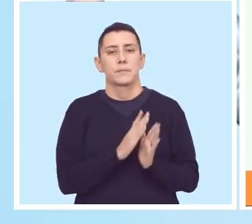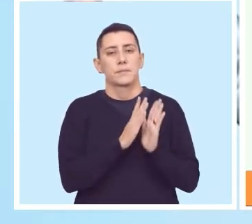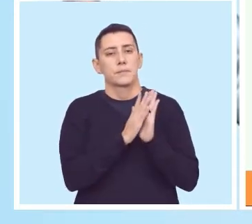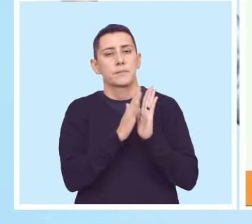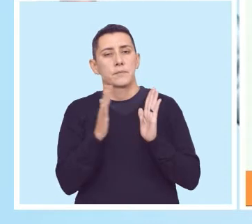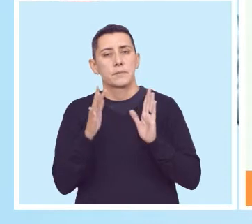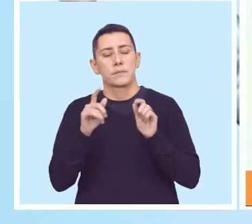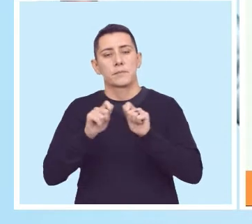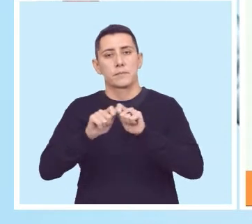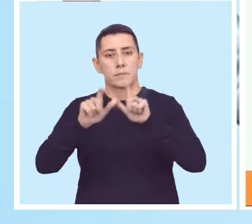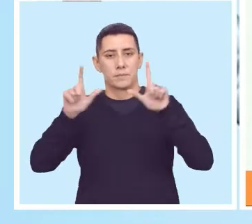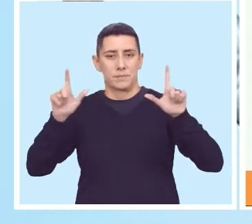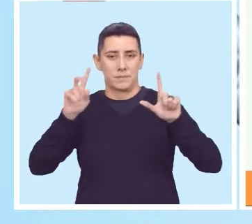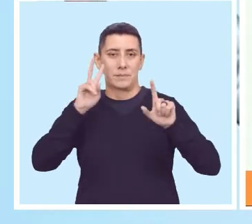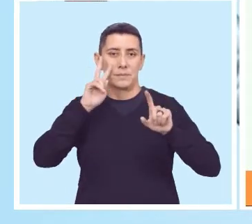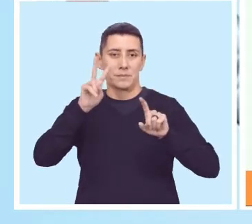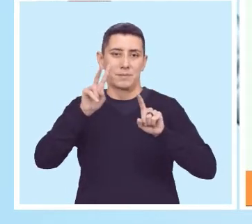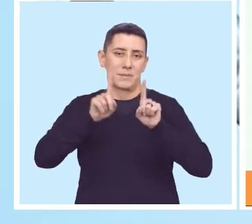o dashboard.